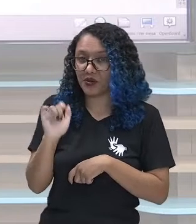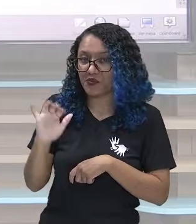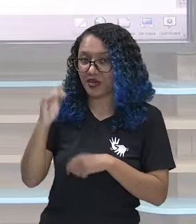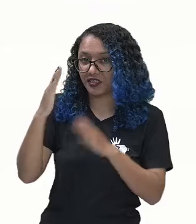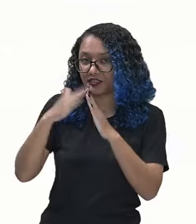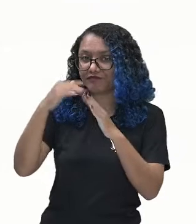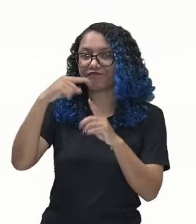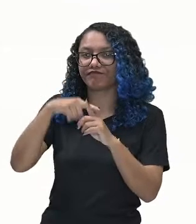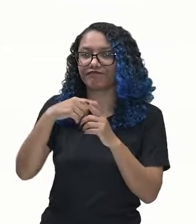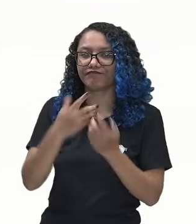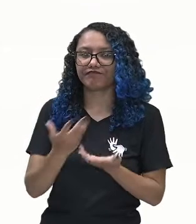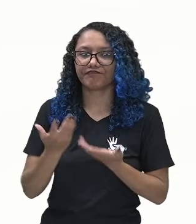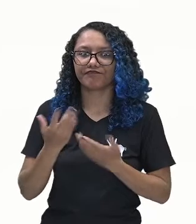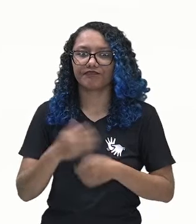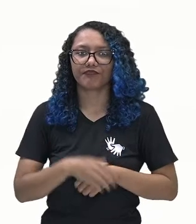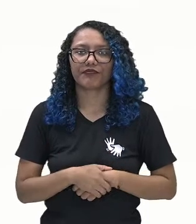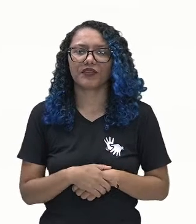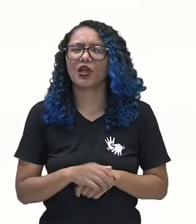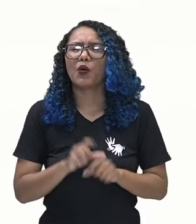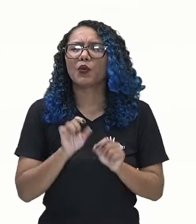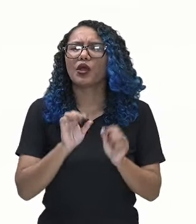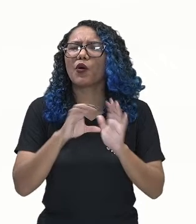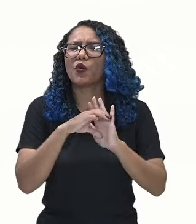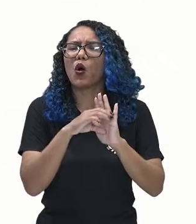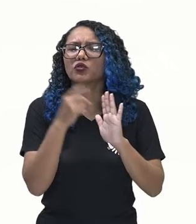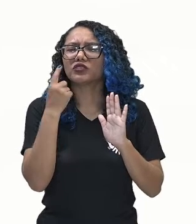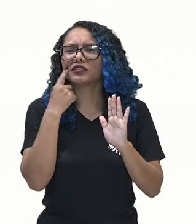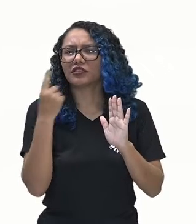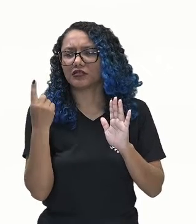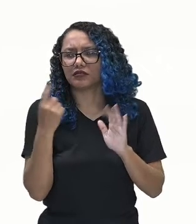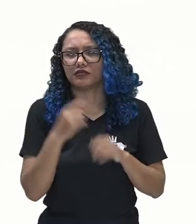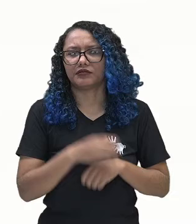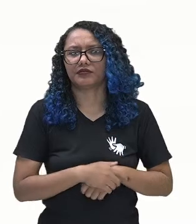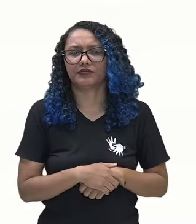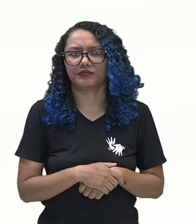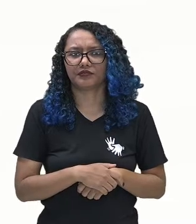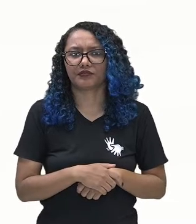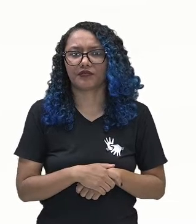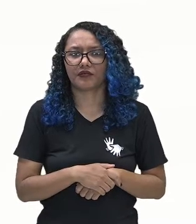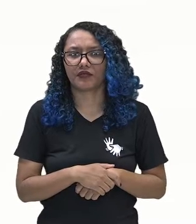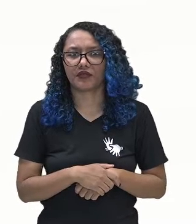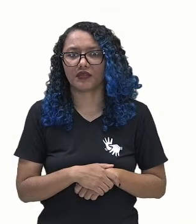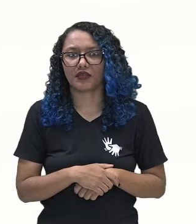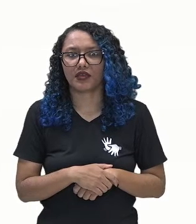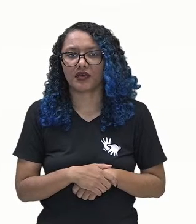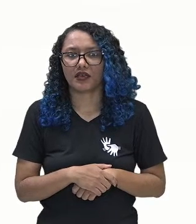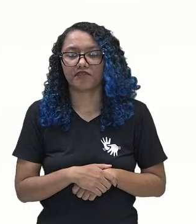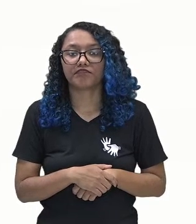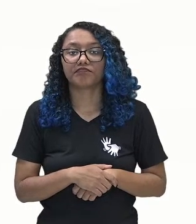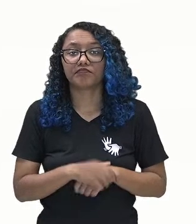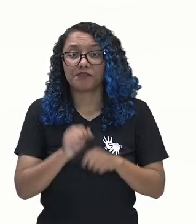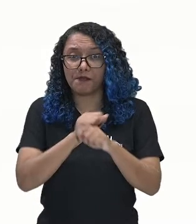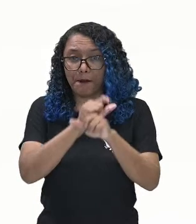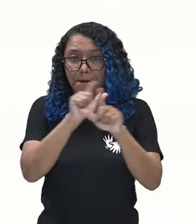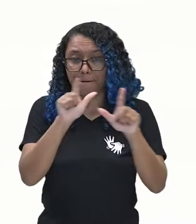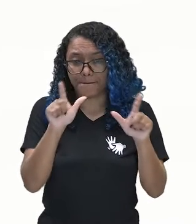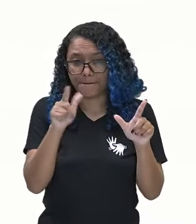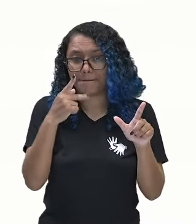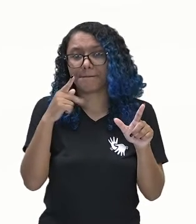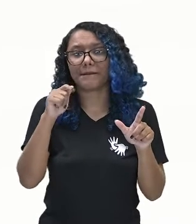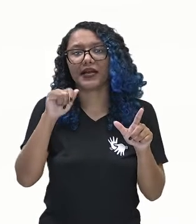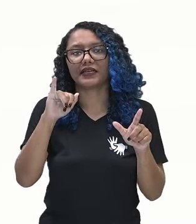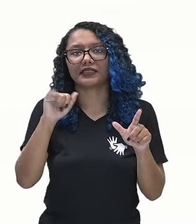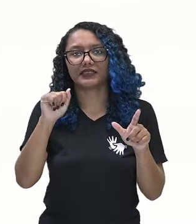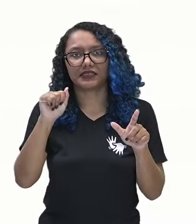olha, o conjunto integrado aqui de paisagens, né? Então a gente vai verificar quais são essas